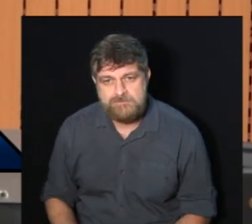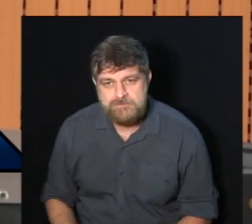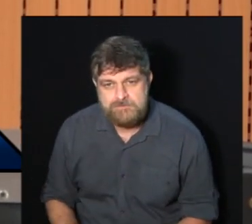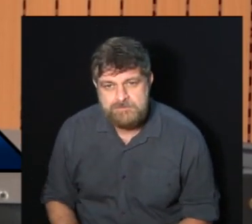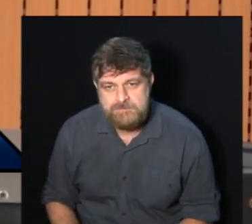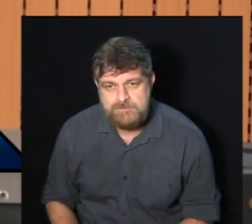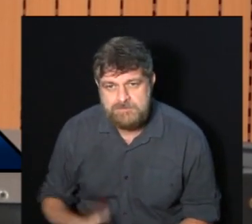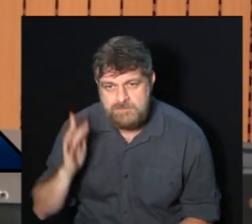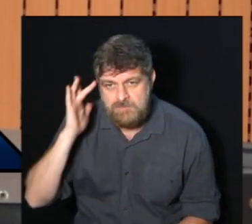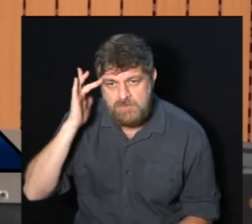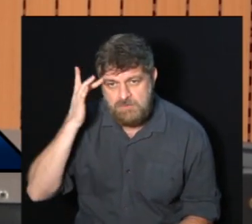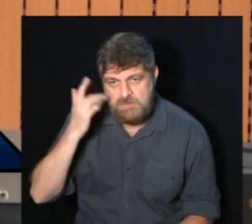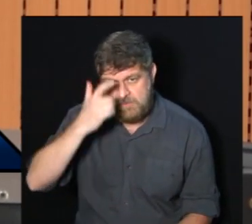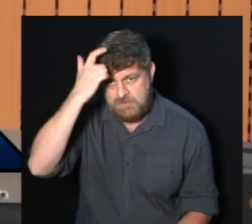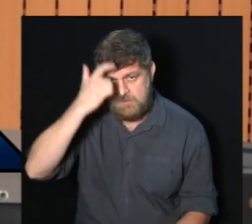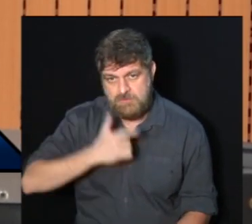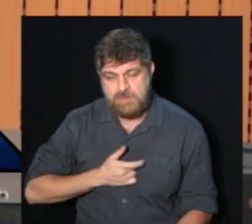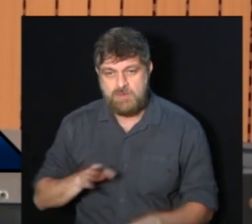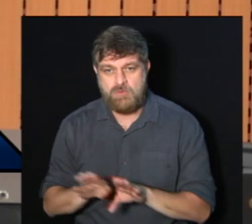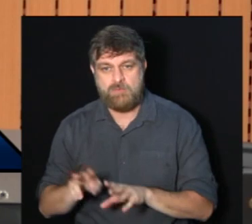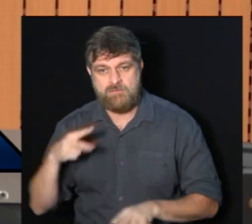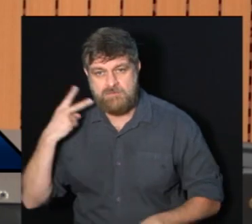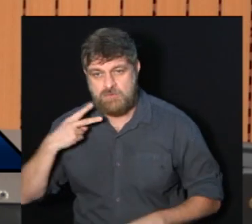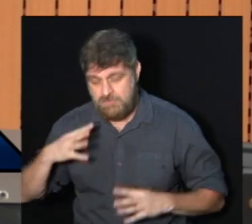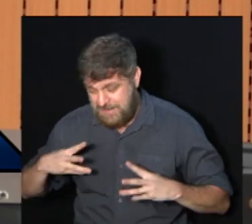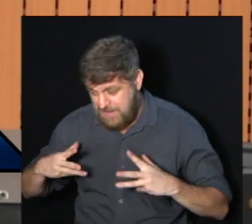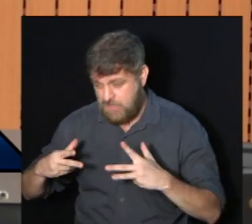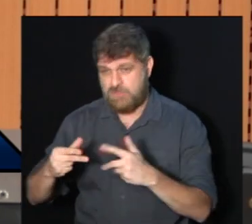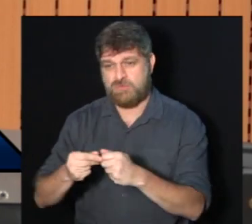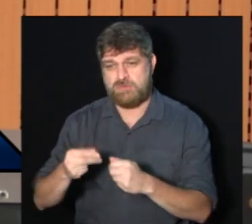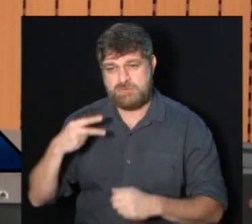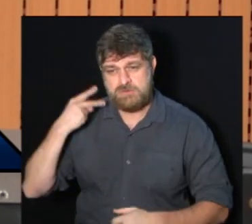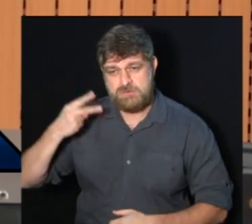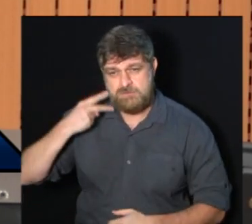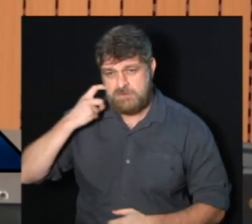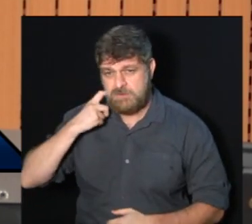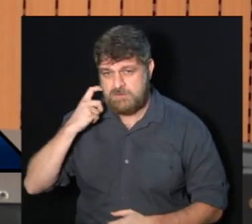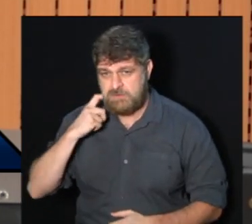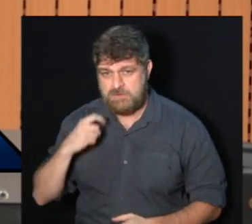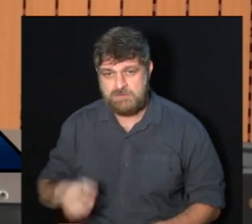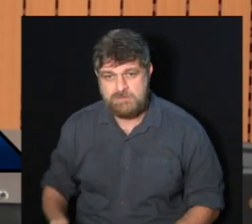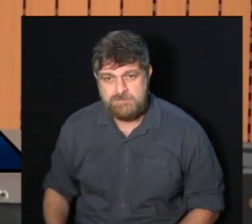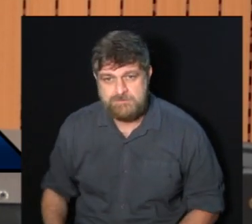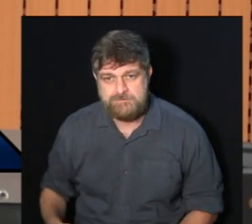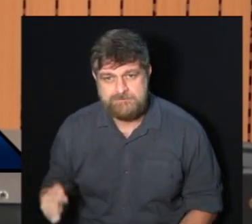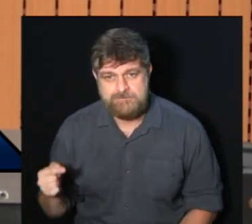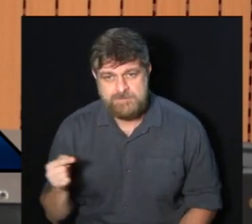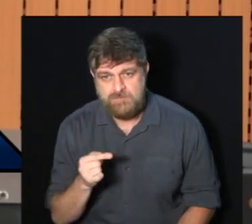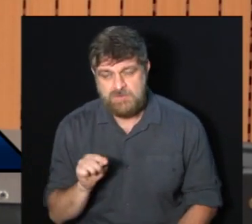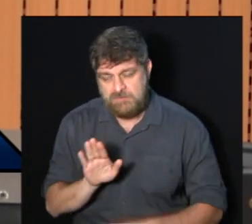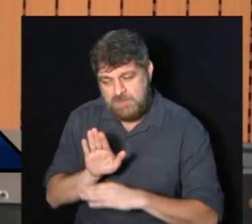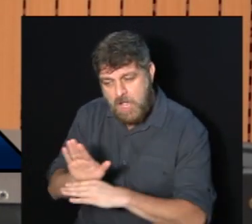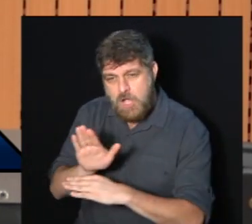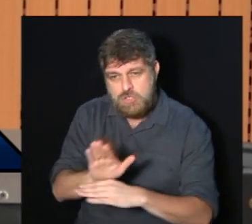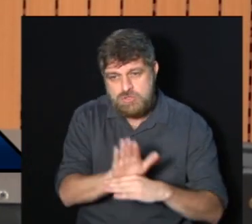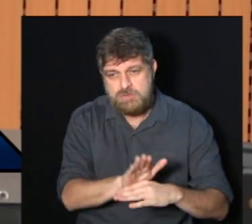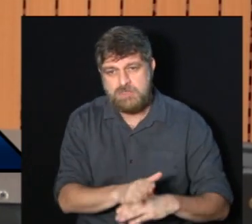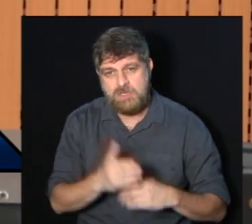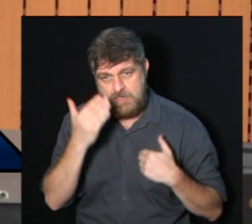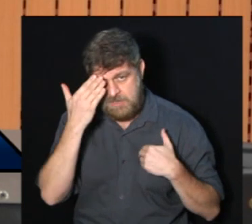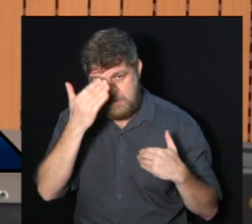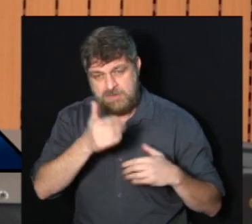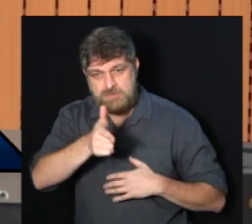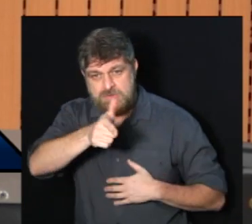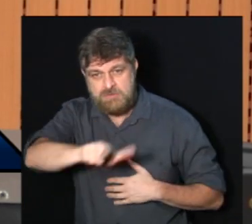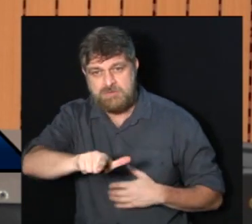acho que não são somente eu como vereador, mas que todos os vereadores aqui atendem da melhor maneira possível. E agradeço mais uma